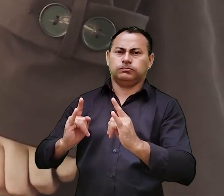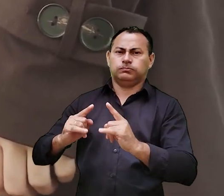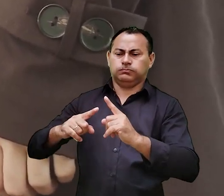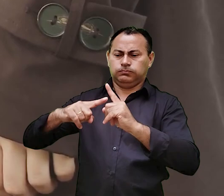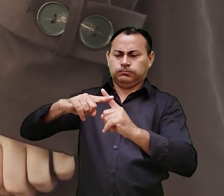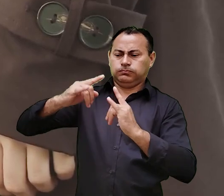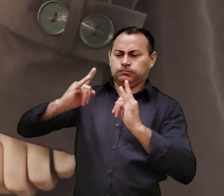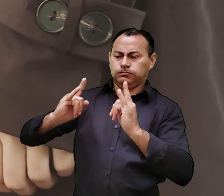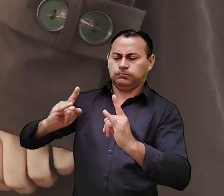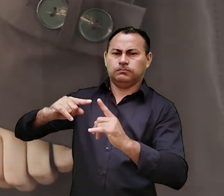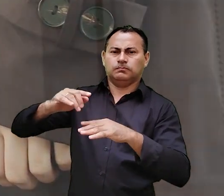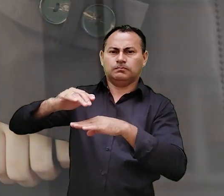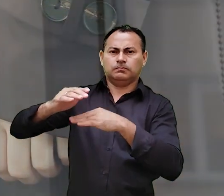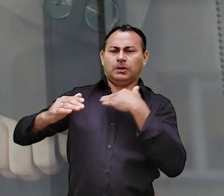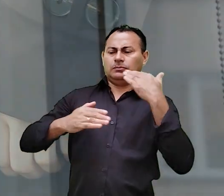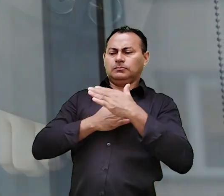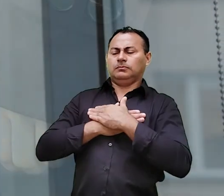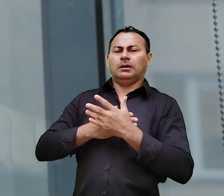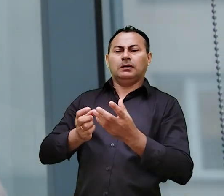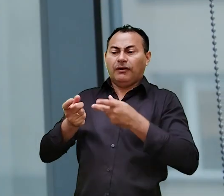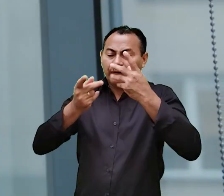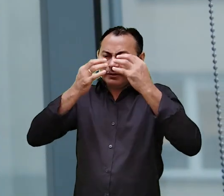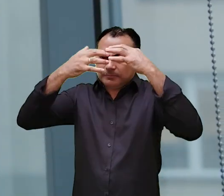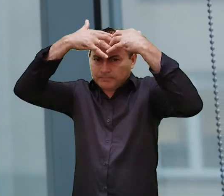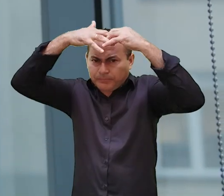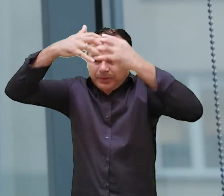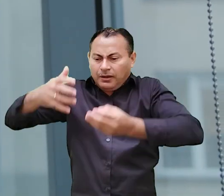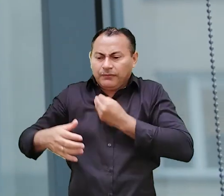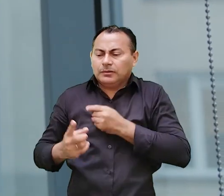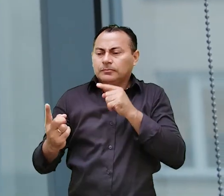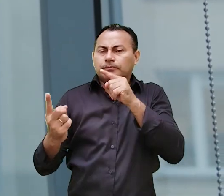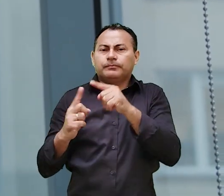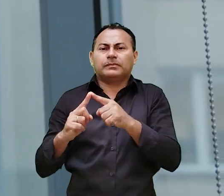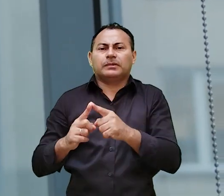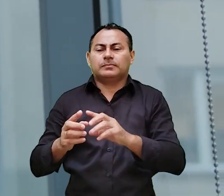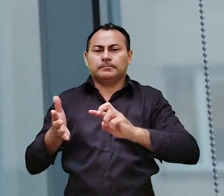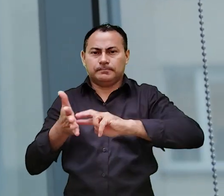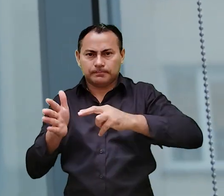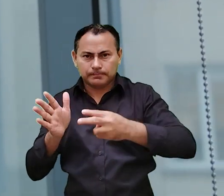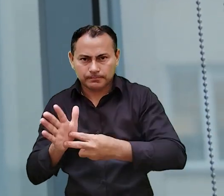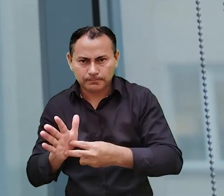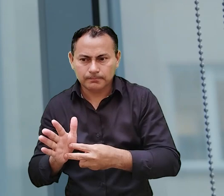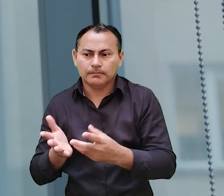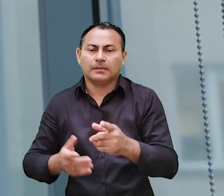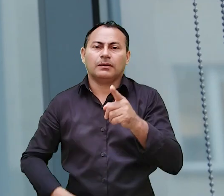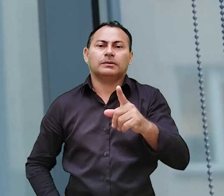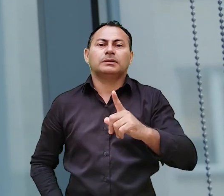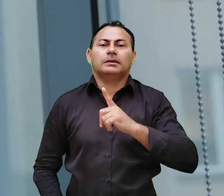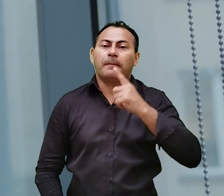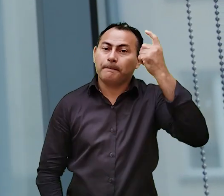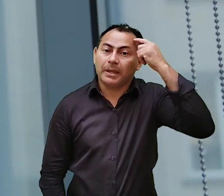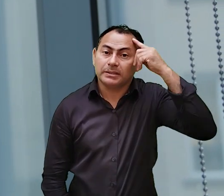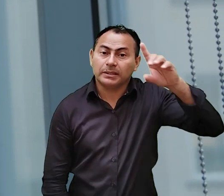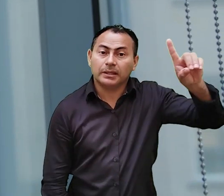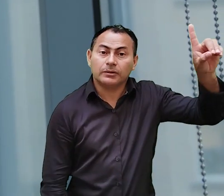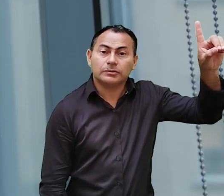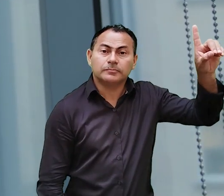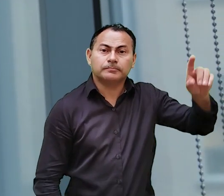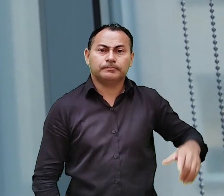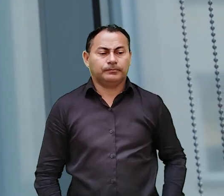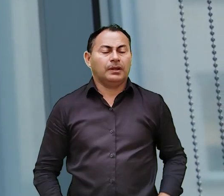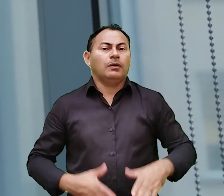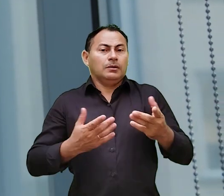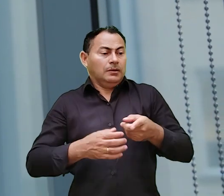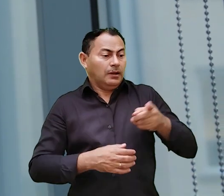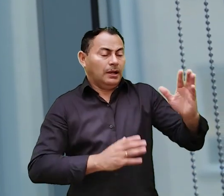você reflete sobre valores eternos, sobre a vida, sobre os seus propósitos e significados, e você pensa em Deus.